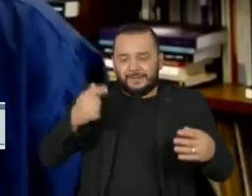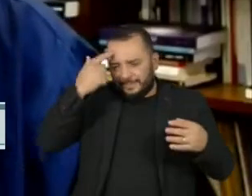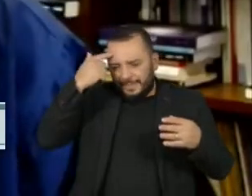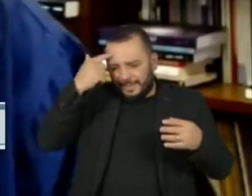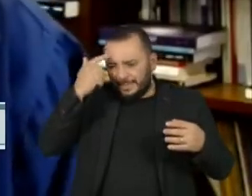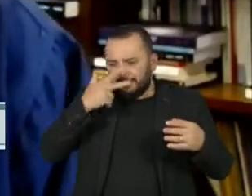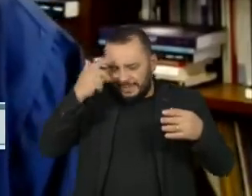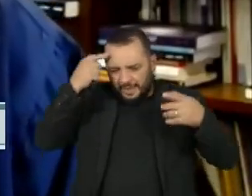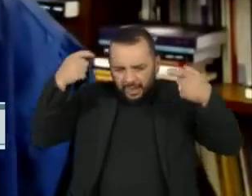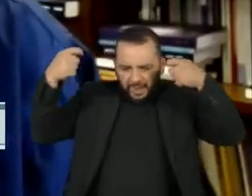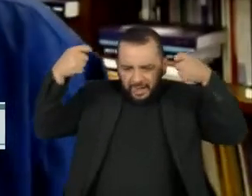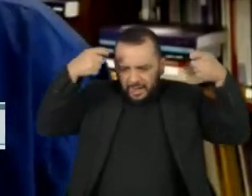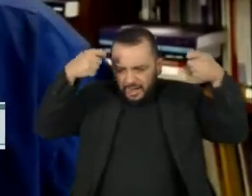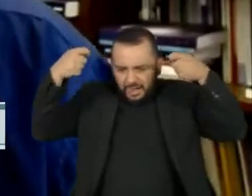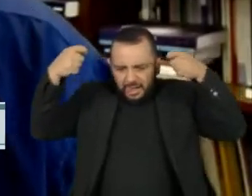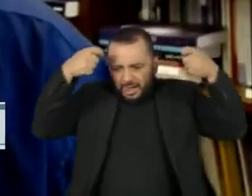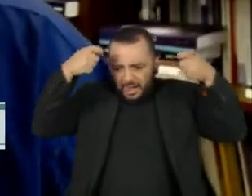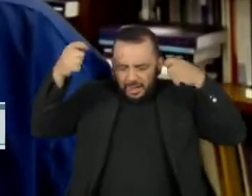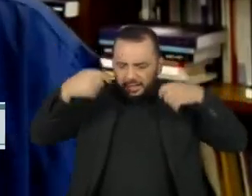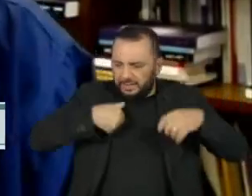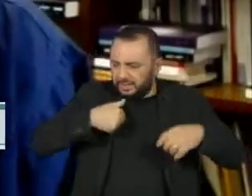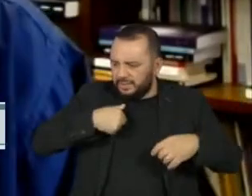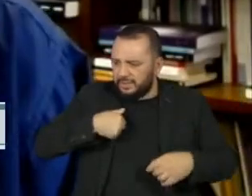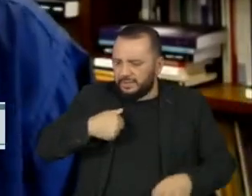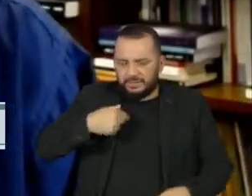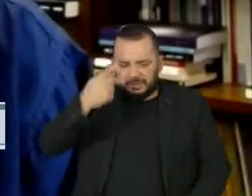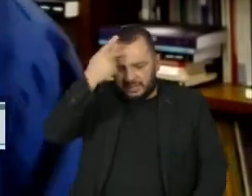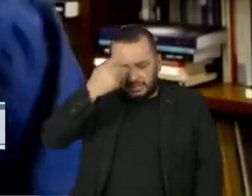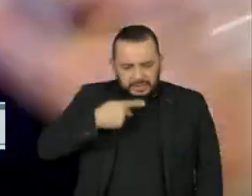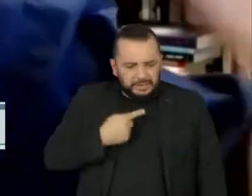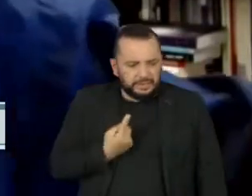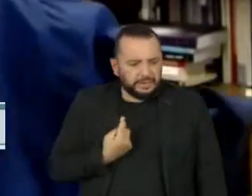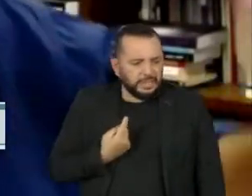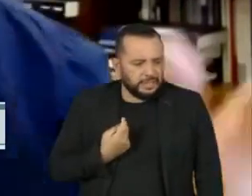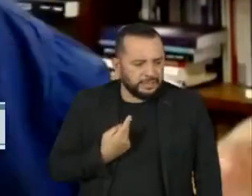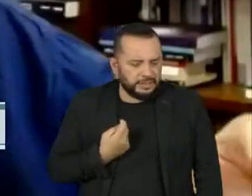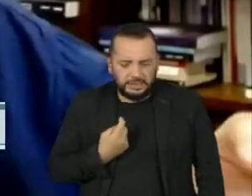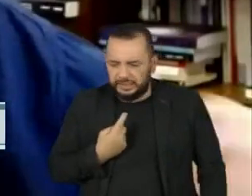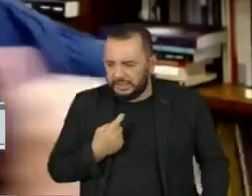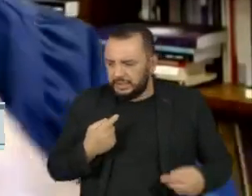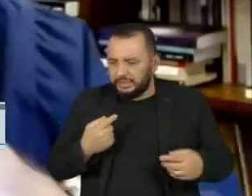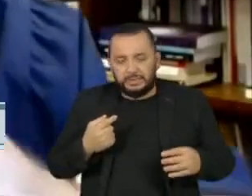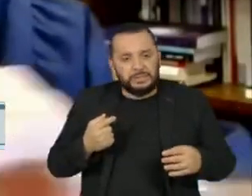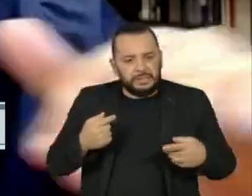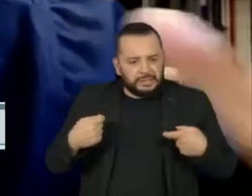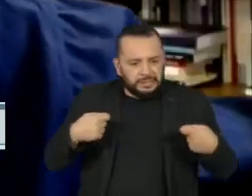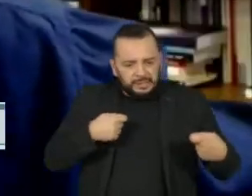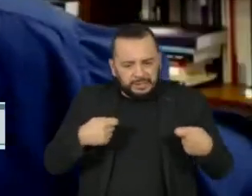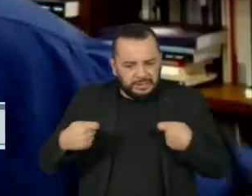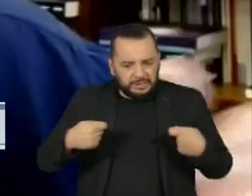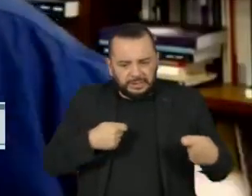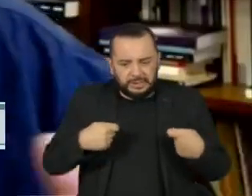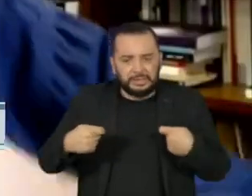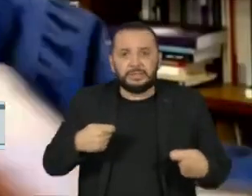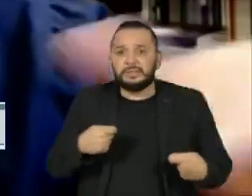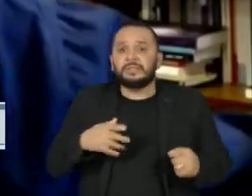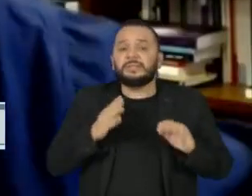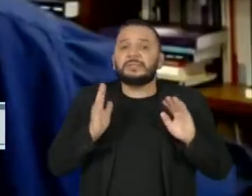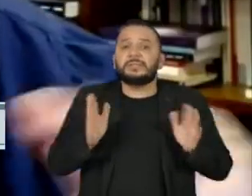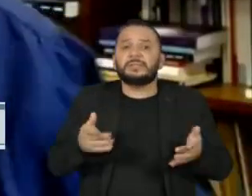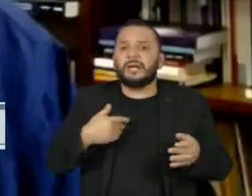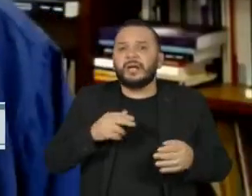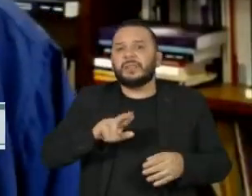e indo para o quê? Para uma individualização desse conflito. Então não é mais um problema geral, não tem mais que ver com o nosso